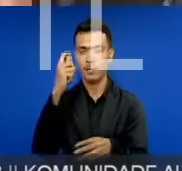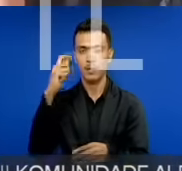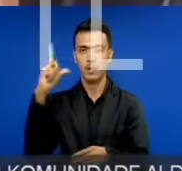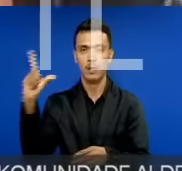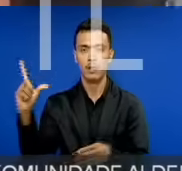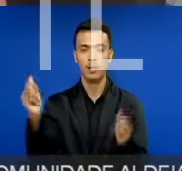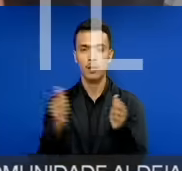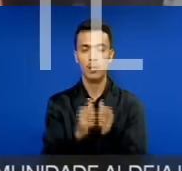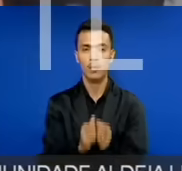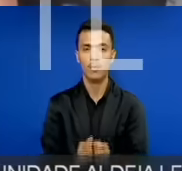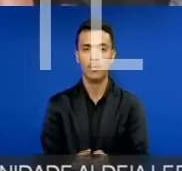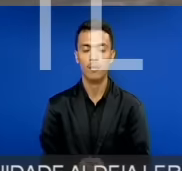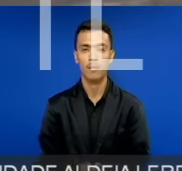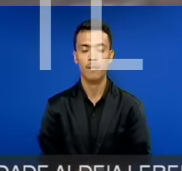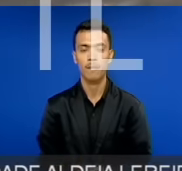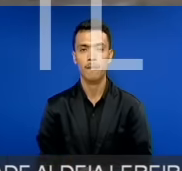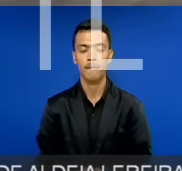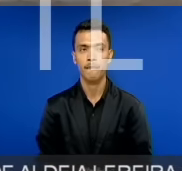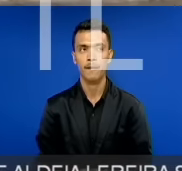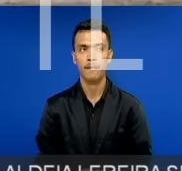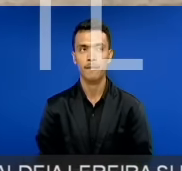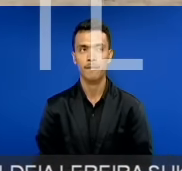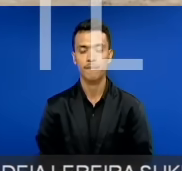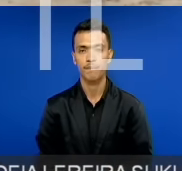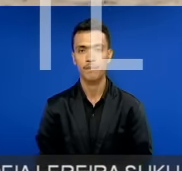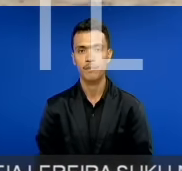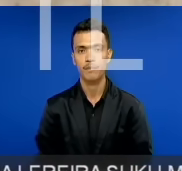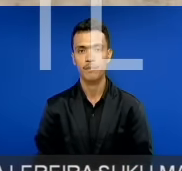Timor-Leste, No Dream Drive Academy, Juvenal da Silva pa RTTL.